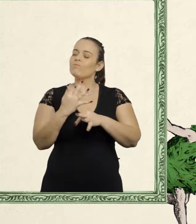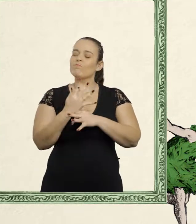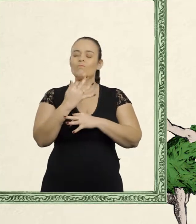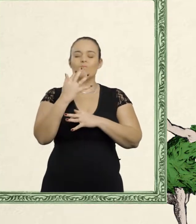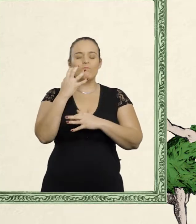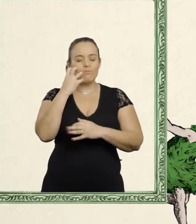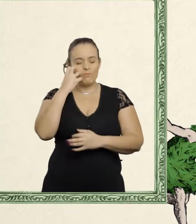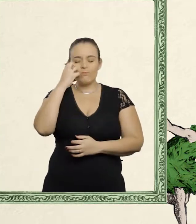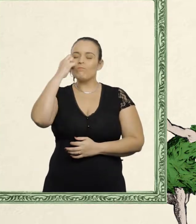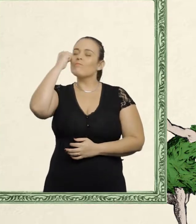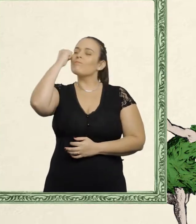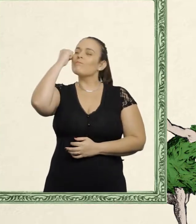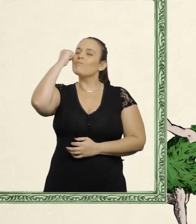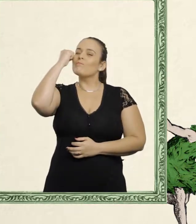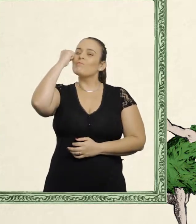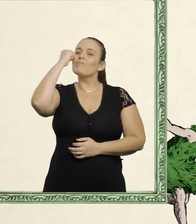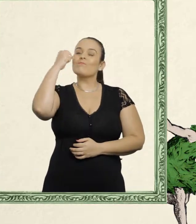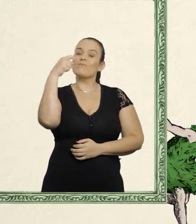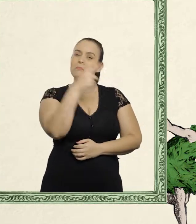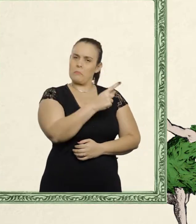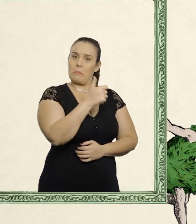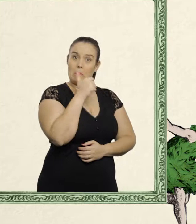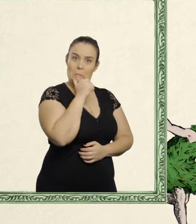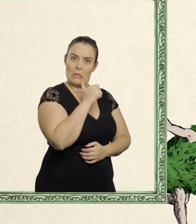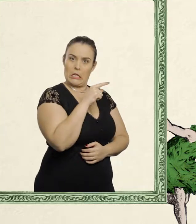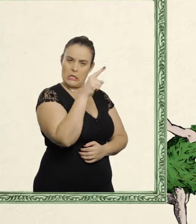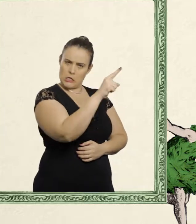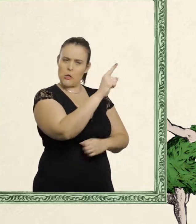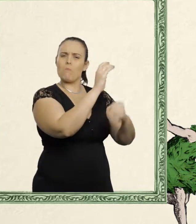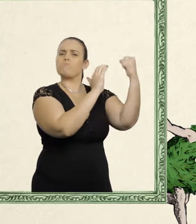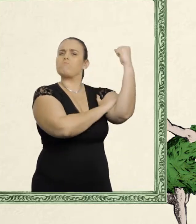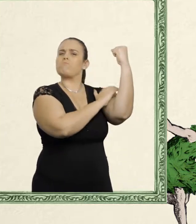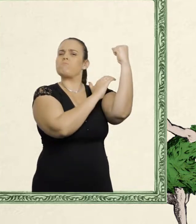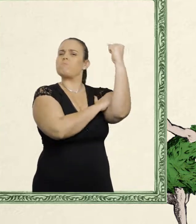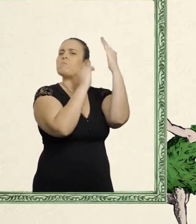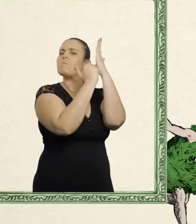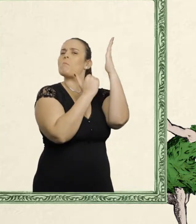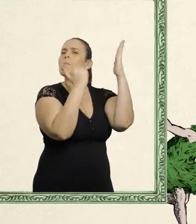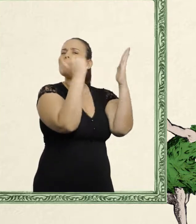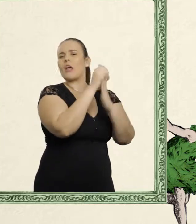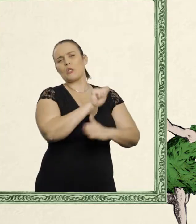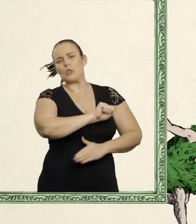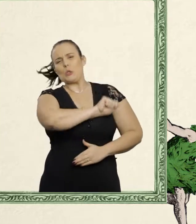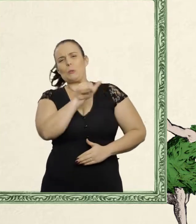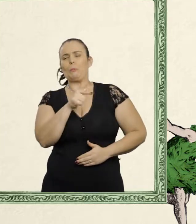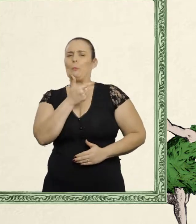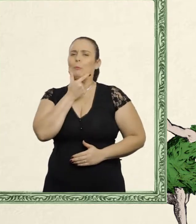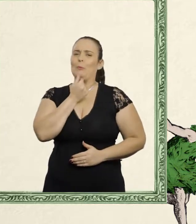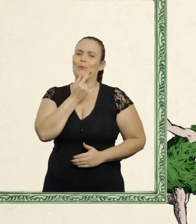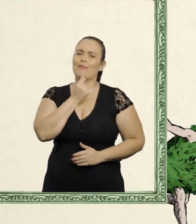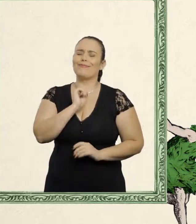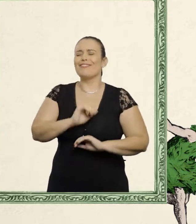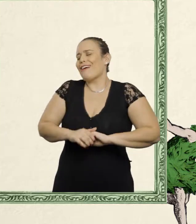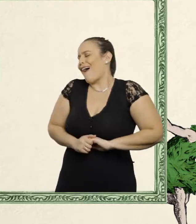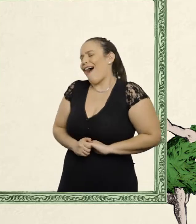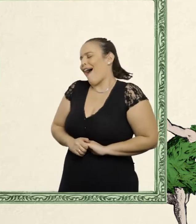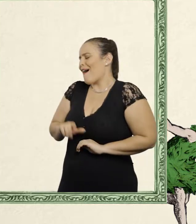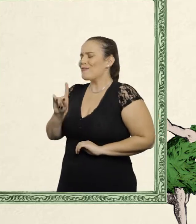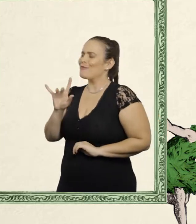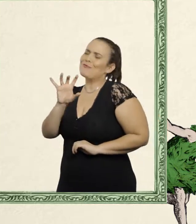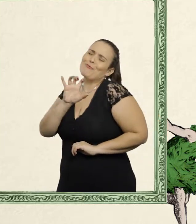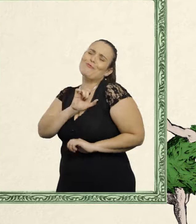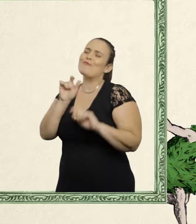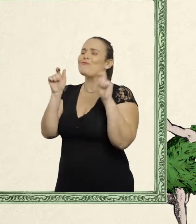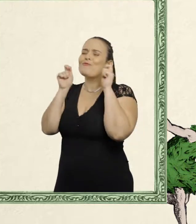Depois, Peter disse para Wendy que uma menina valia mais do que 20 meninos. E Wendy disse que Peter era um amor.